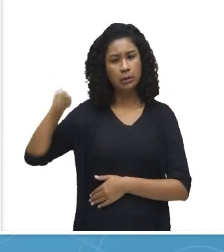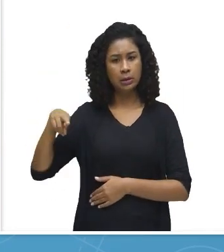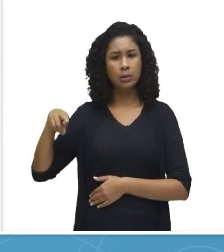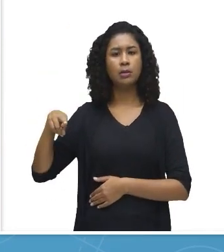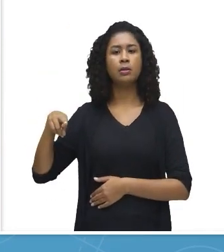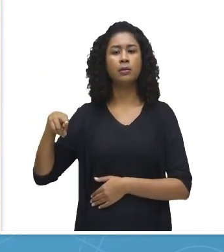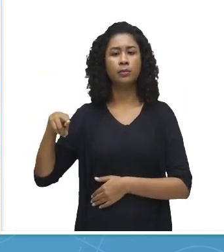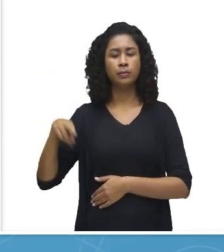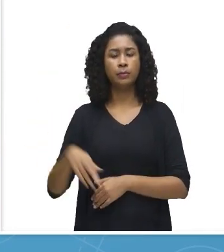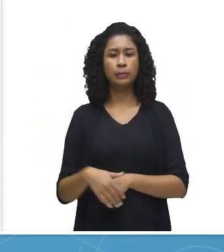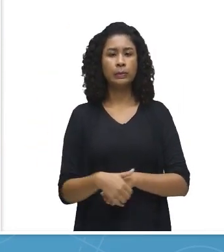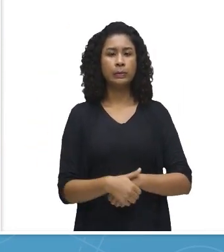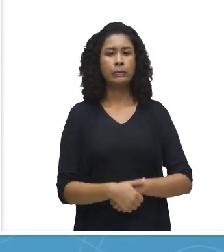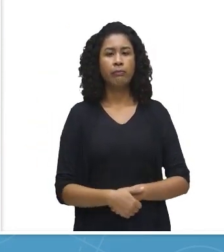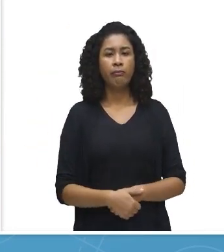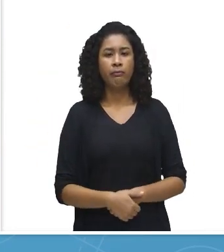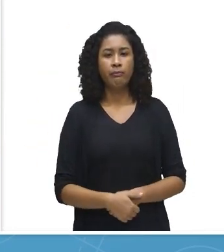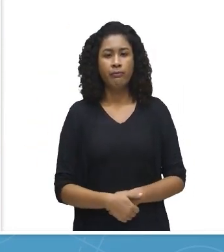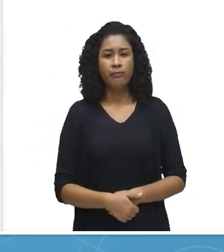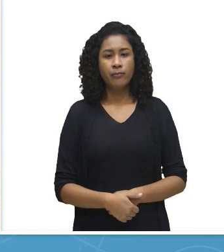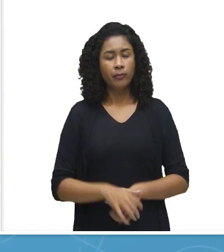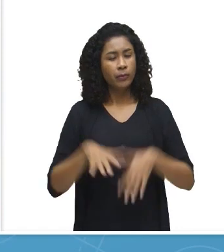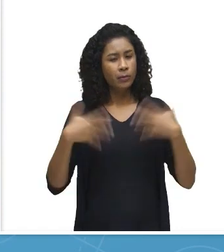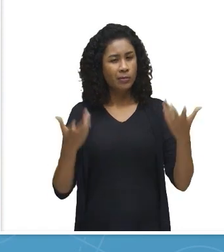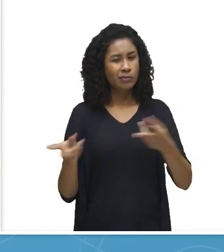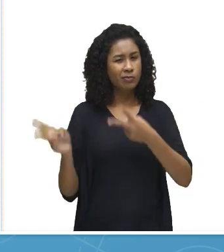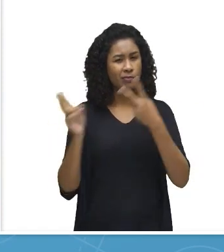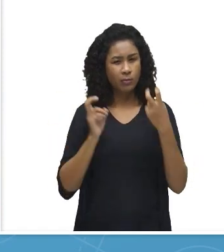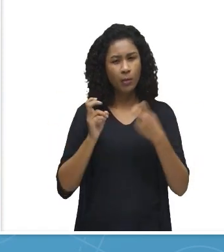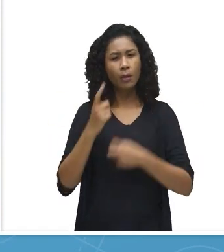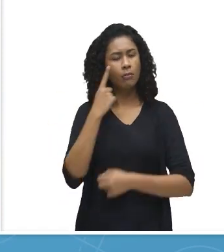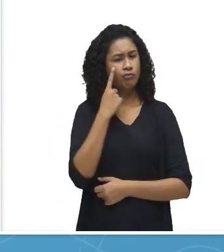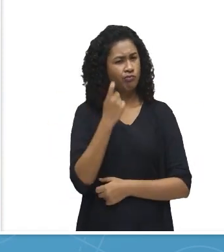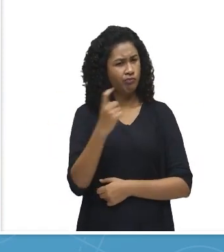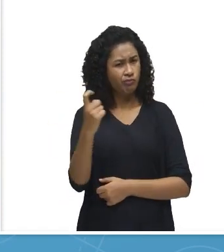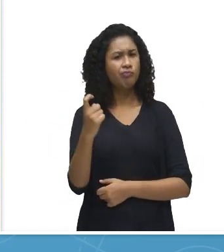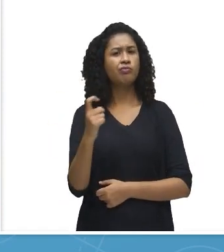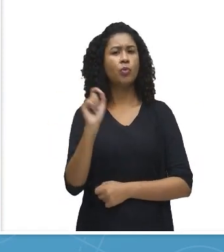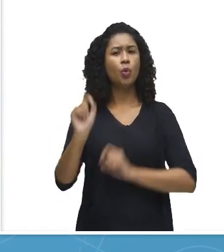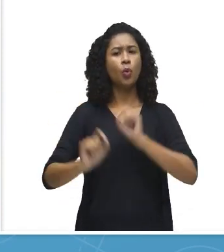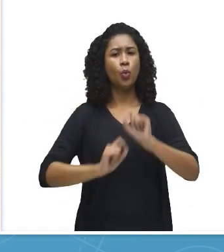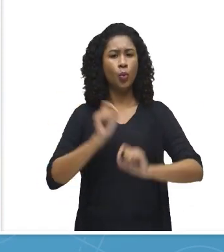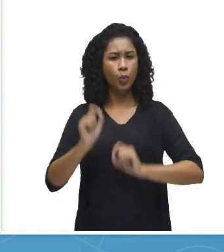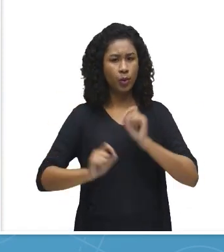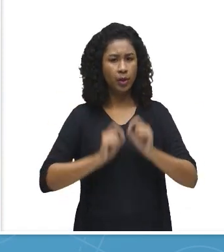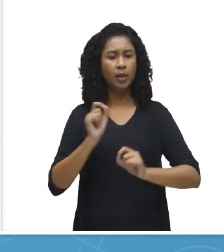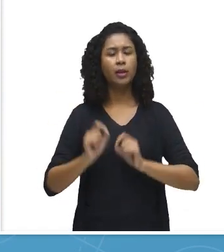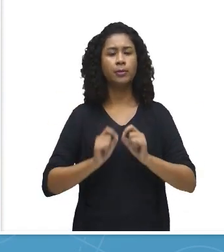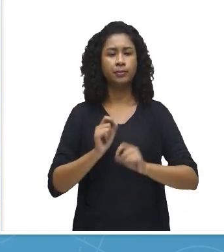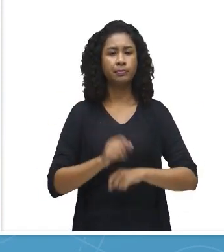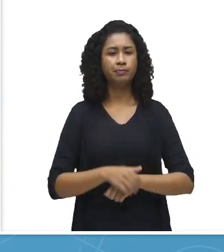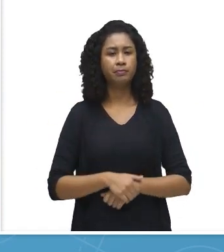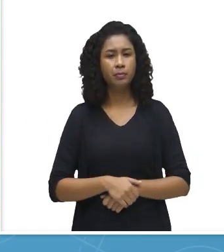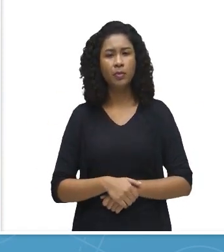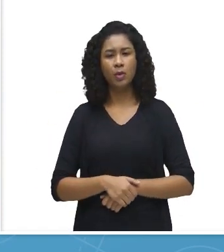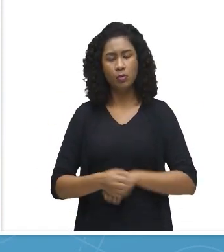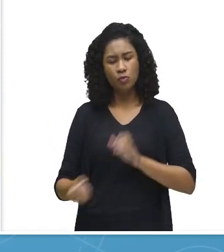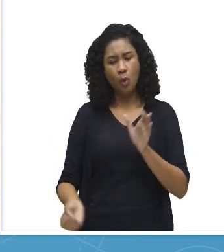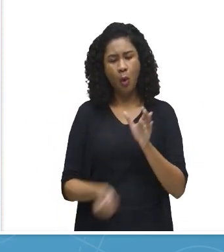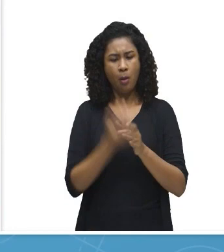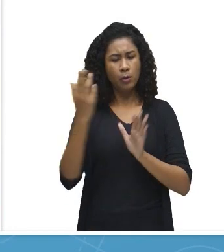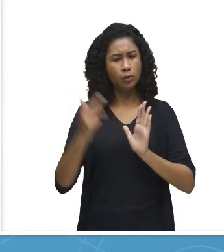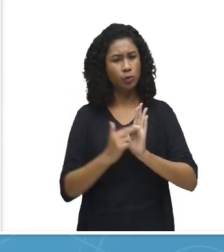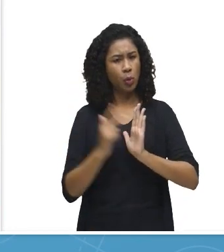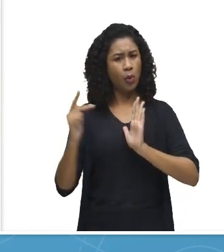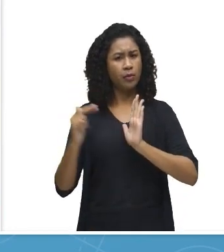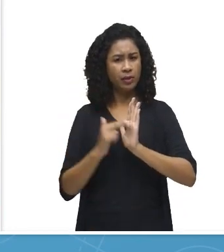E aqui a gente vai ver uma coisa interessante. Esse antropocentrismo que começou a surgir na